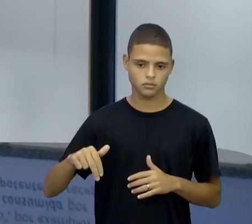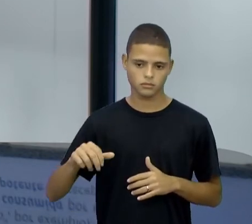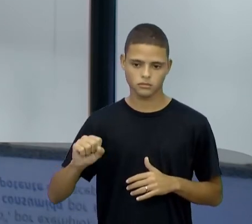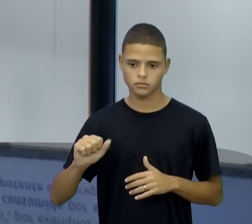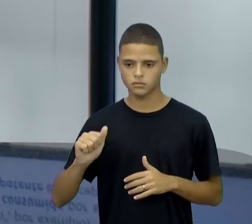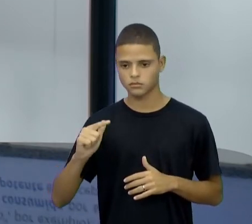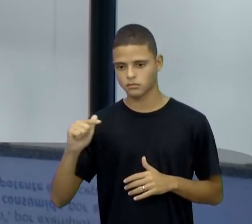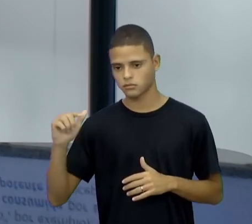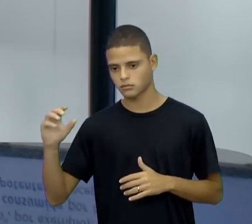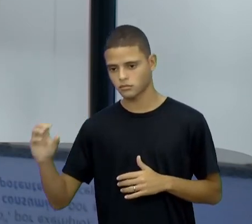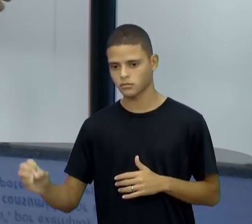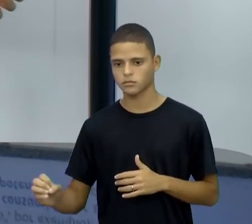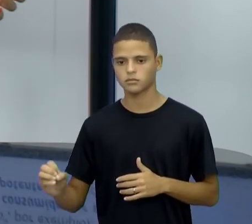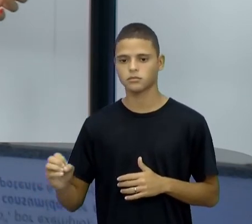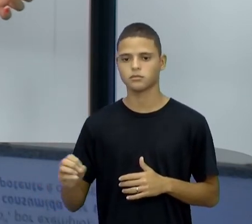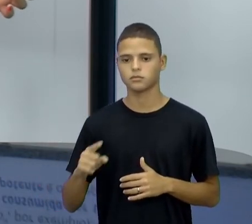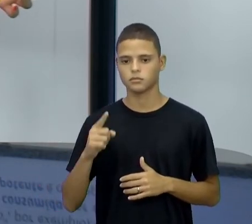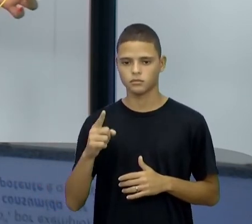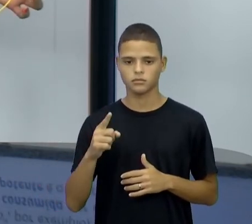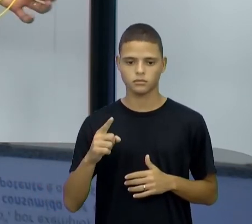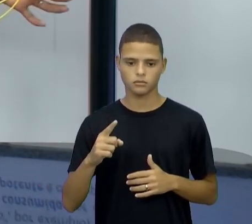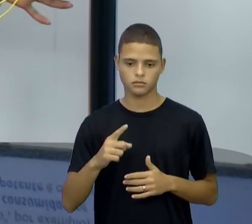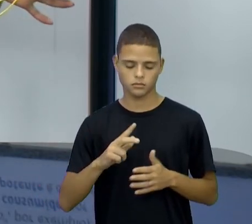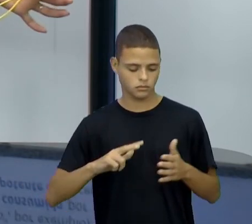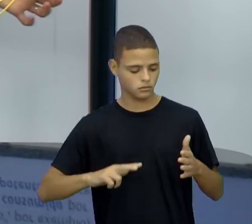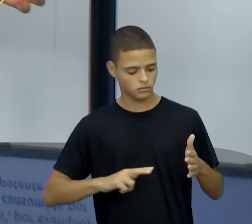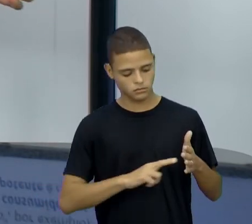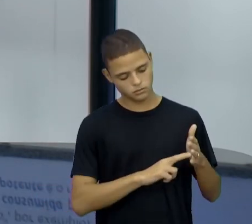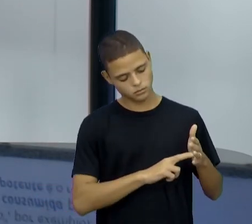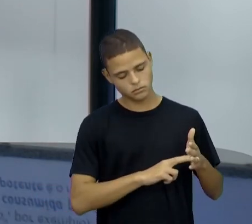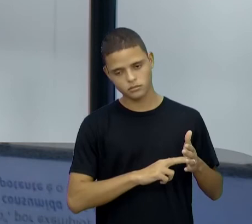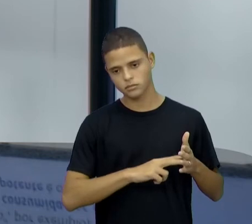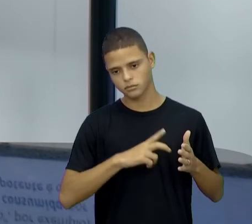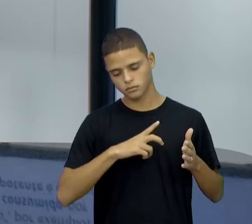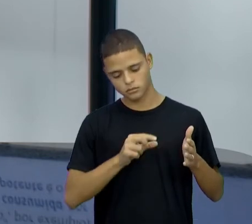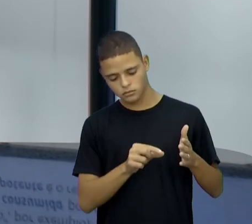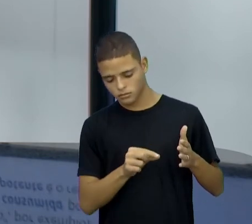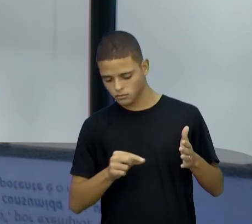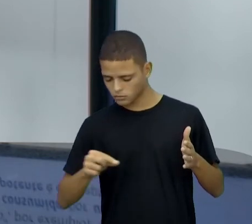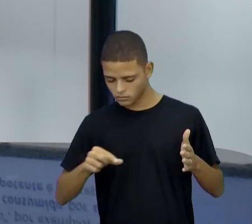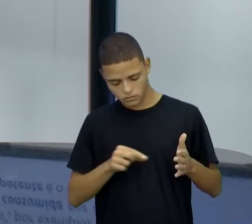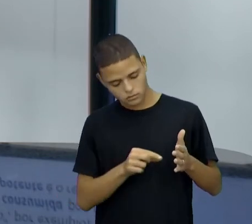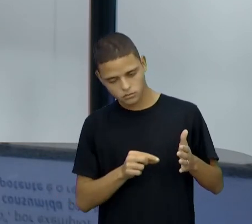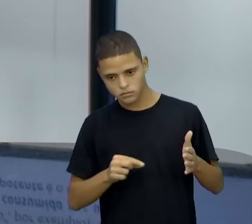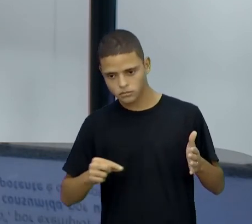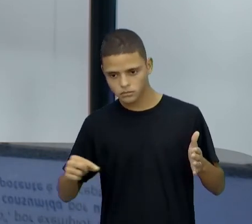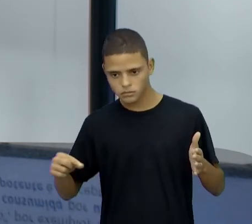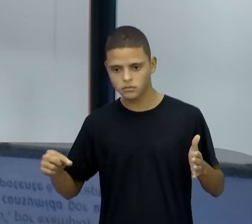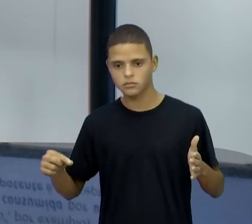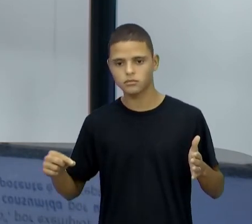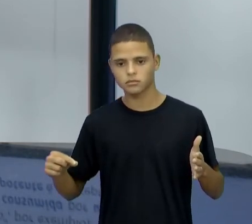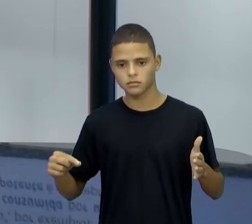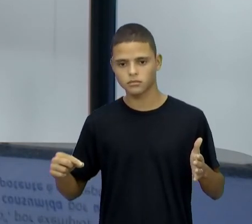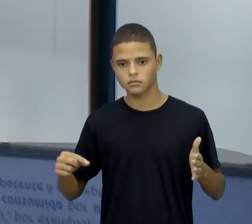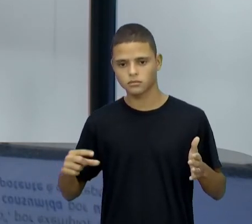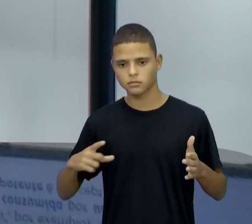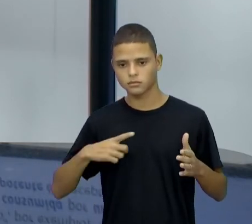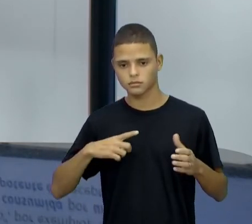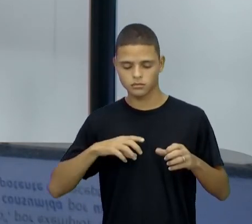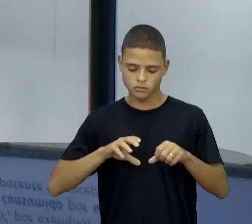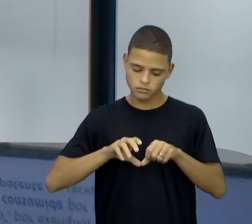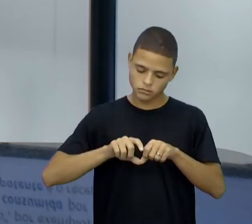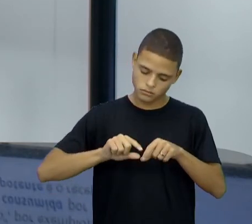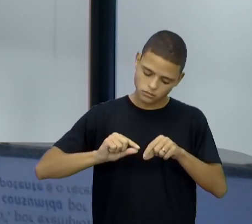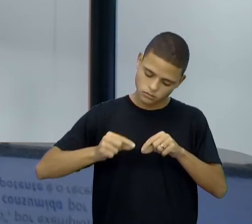tem para onde ir. Quando você liga no fio condutor, tem que ter um fio condutor. Dentro desse fio que está encapado aqui com uma